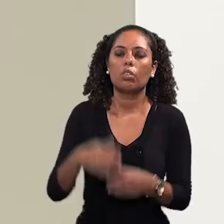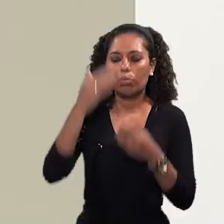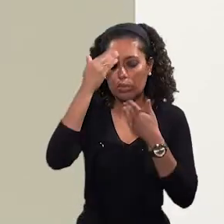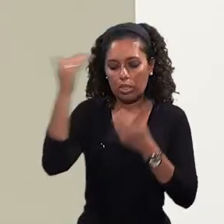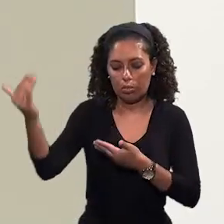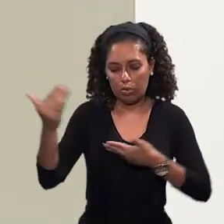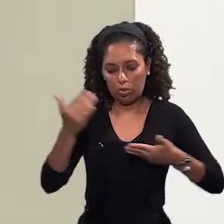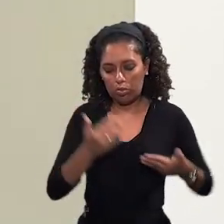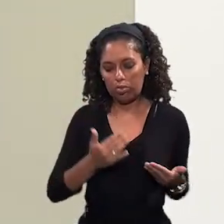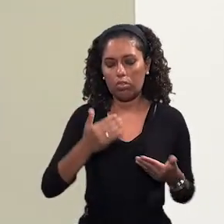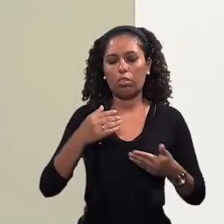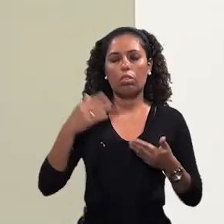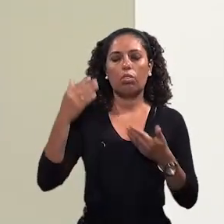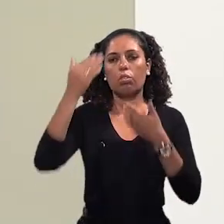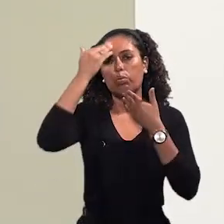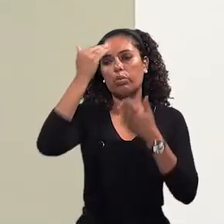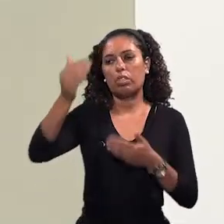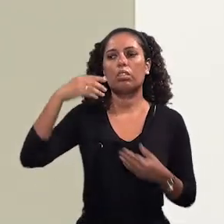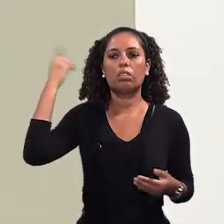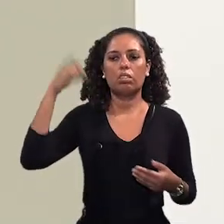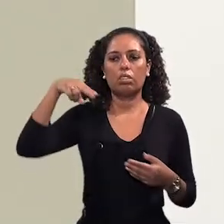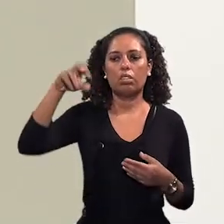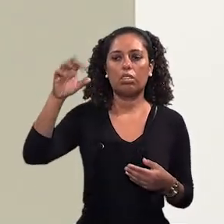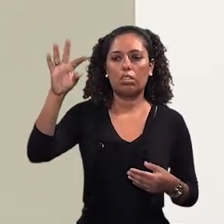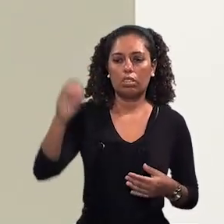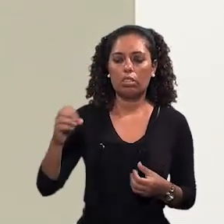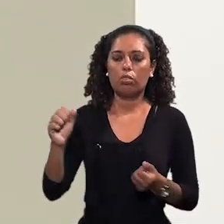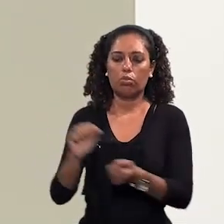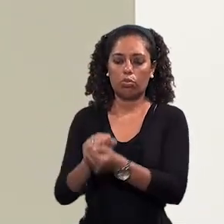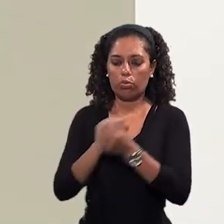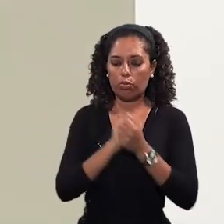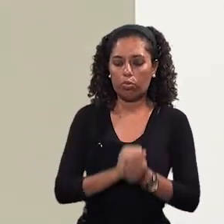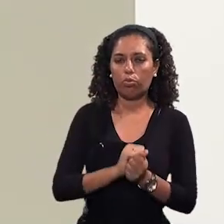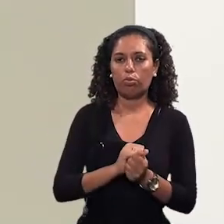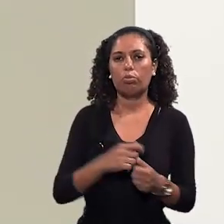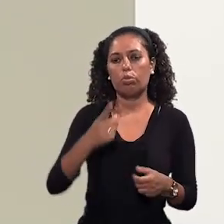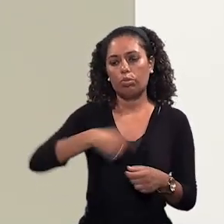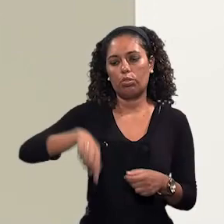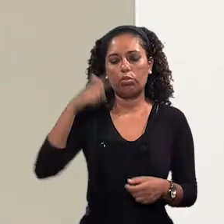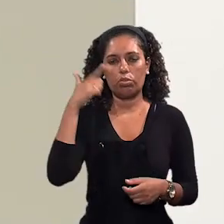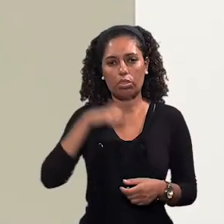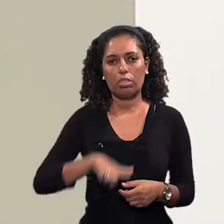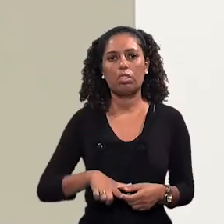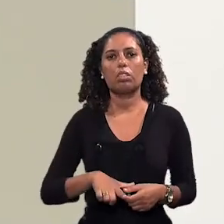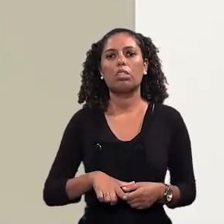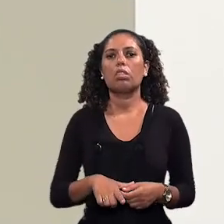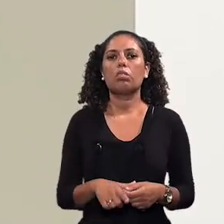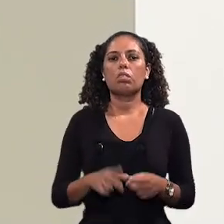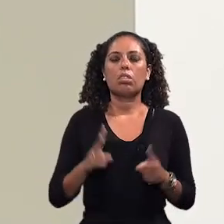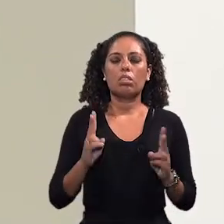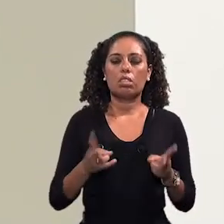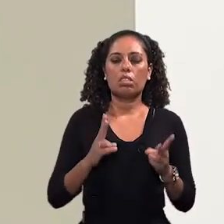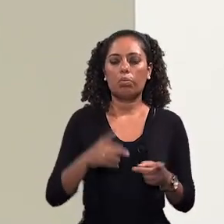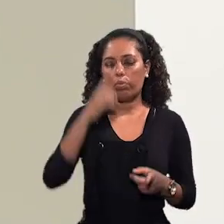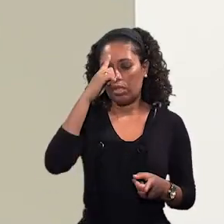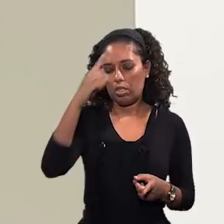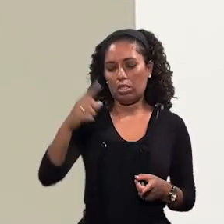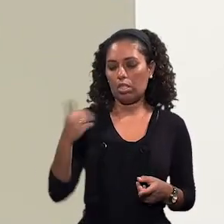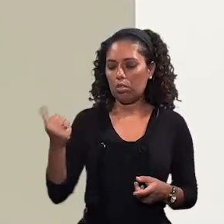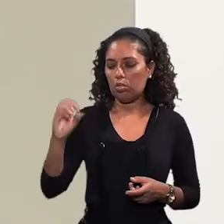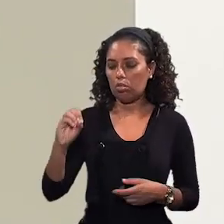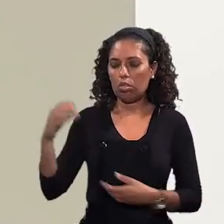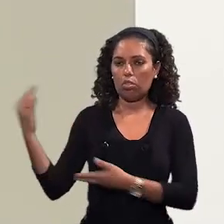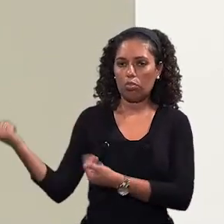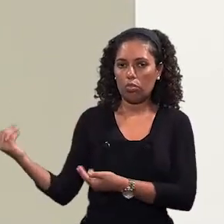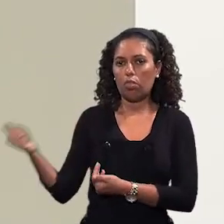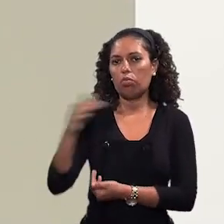pelo convite. Obrigado, Jorge Felipe Neto, pela parceria aí também no dia de hoje. E que a gente possa realmente sempre ter em mente esses 10 jovens,